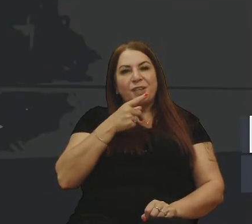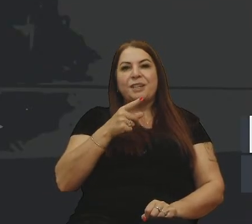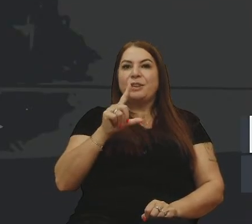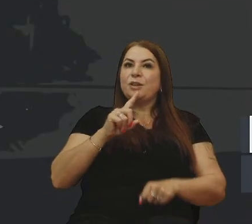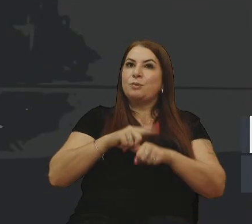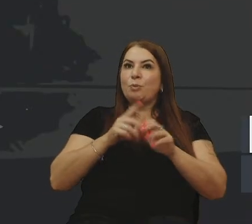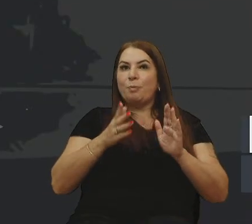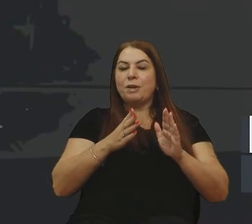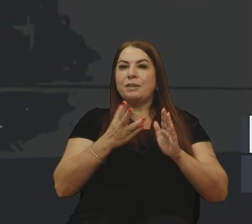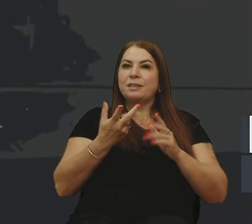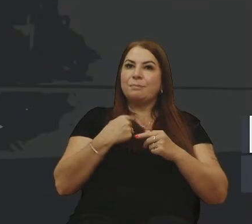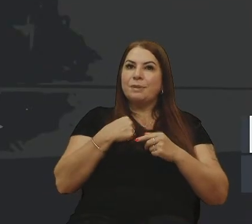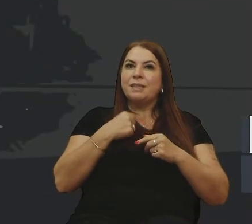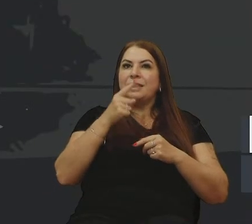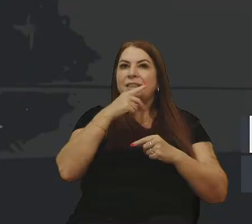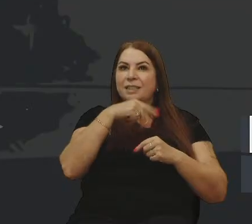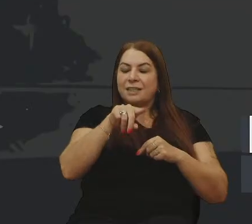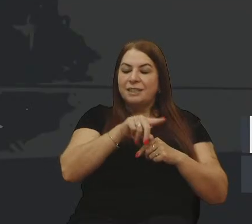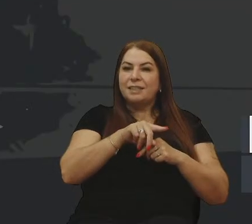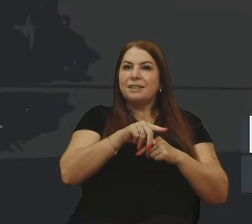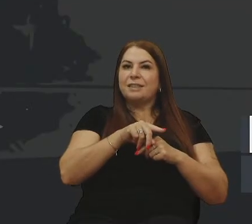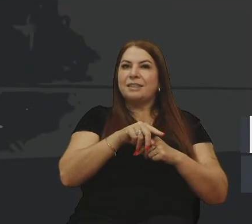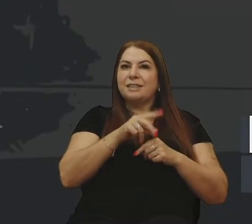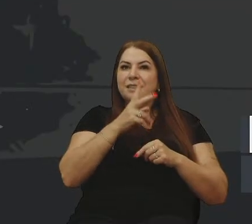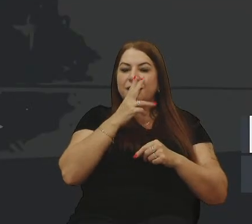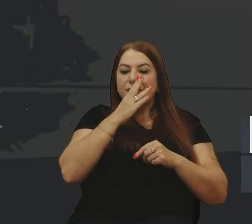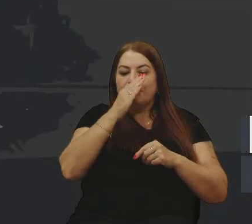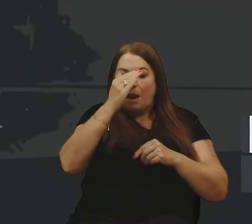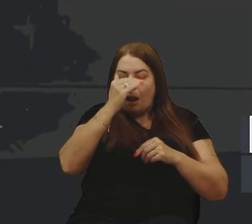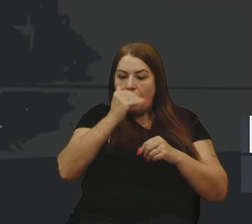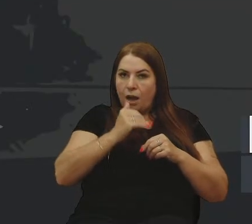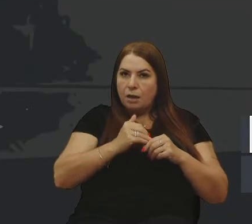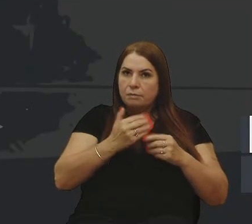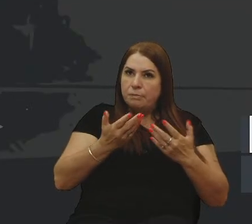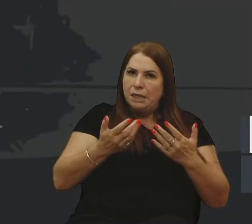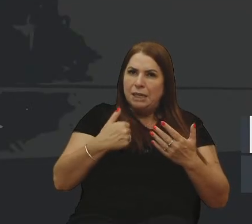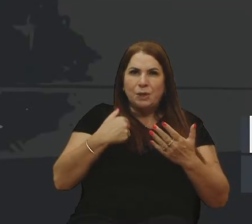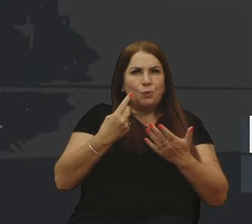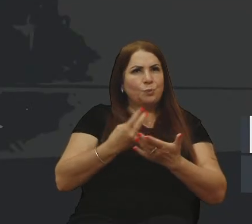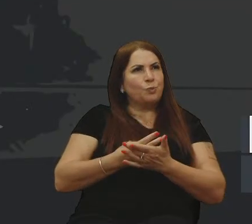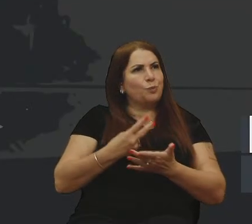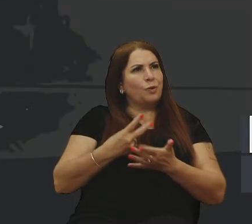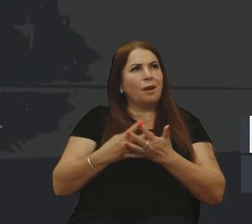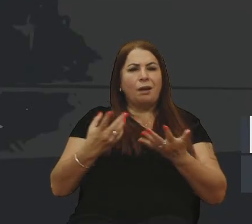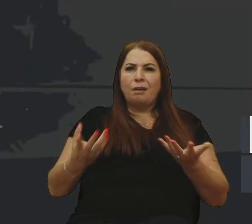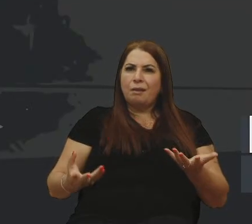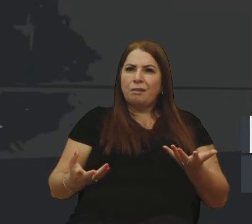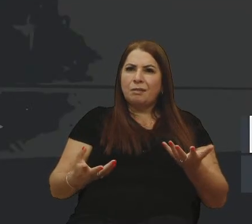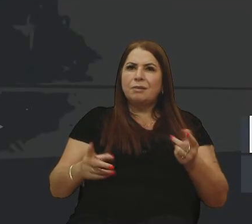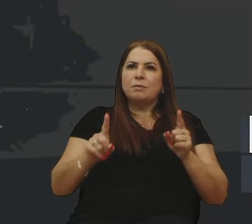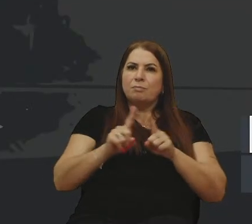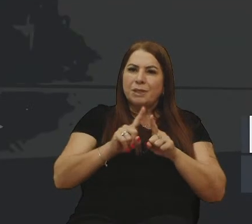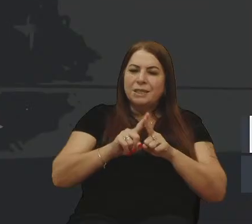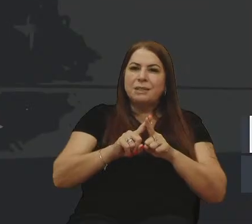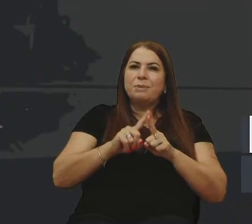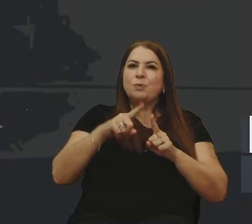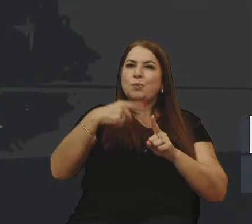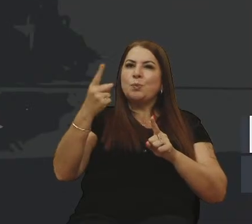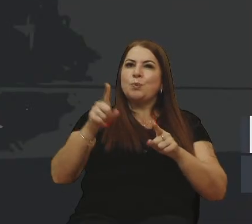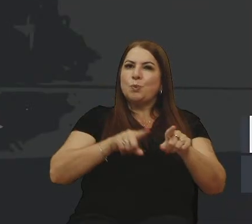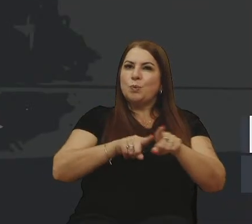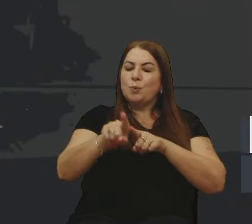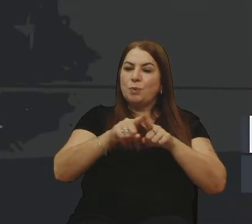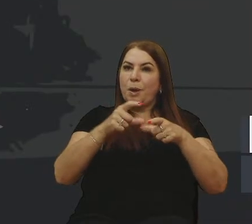momento a gente se coloca lá naquele lugarzinho, né, do cachorro e fica dizendo assim, cara, eu estou muito errado. Mas também, um outro concorrente, que é